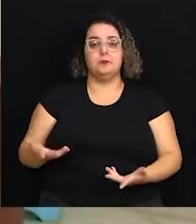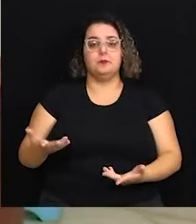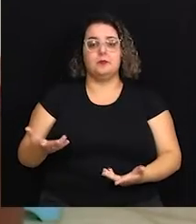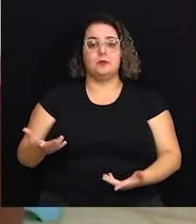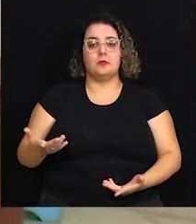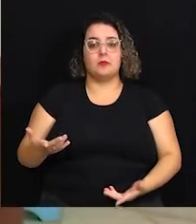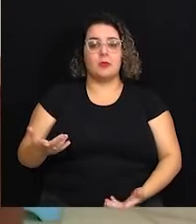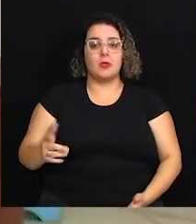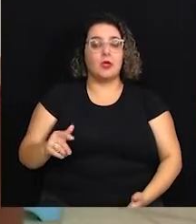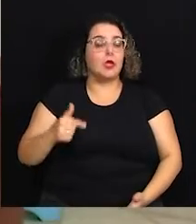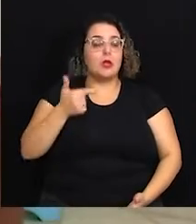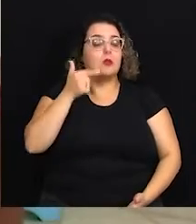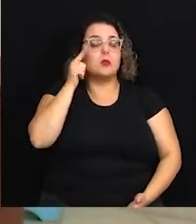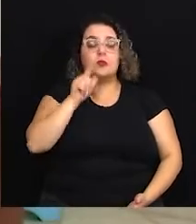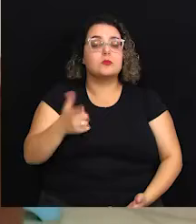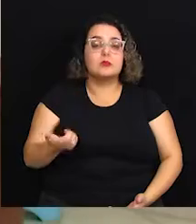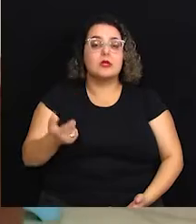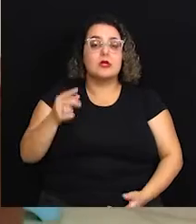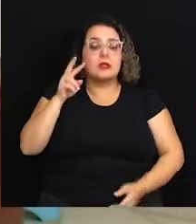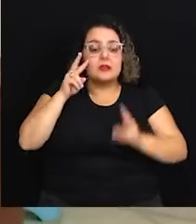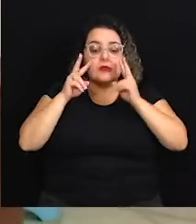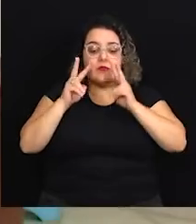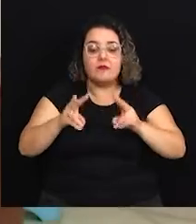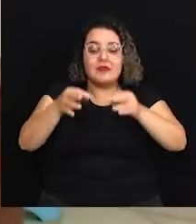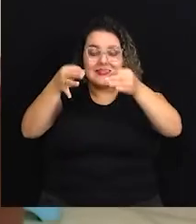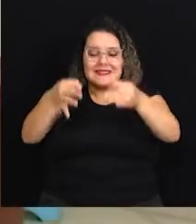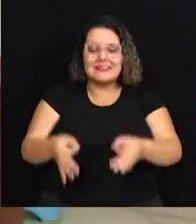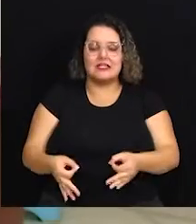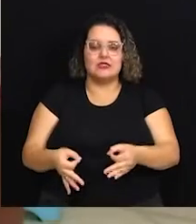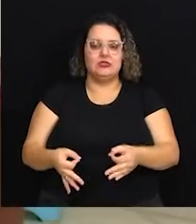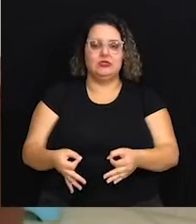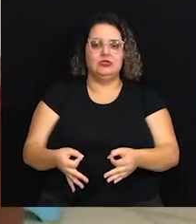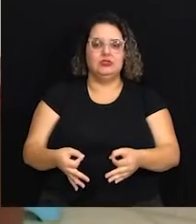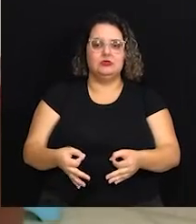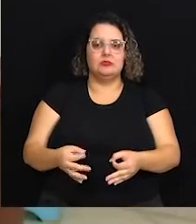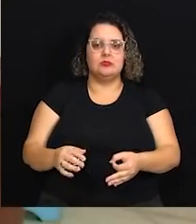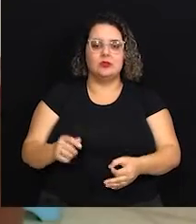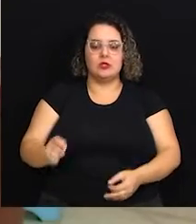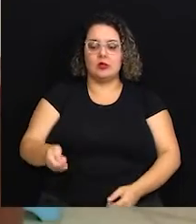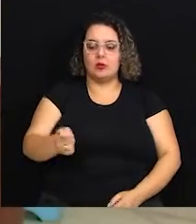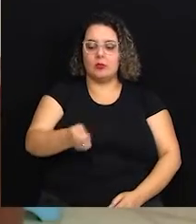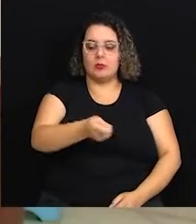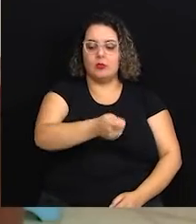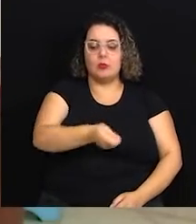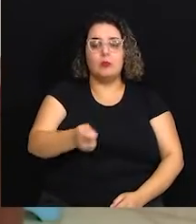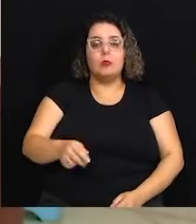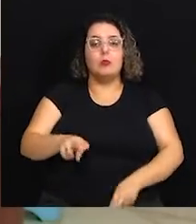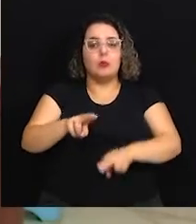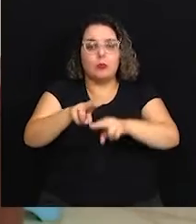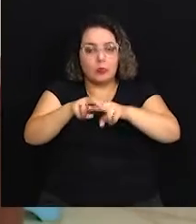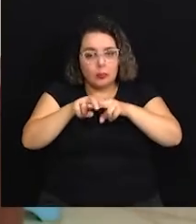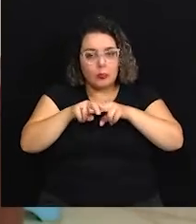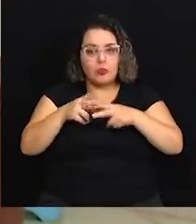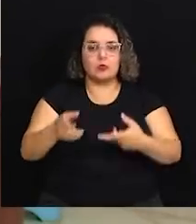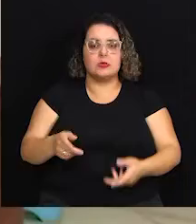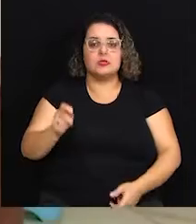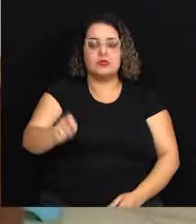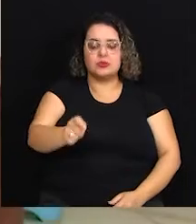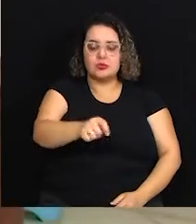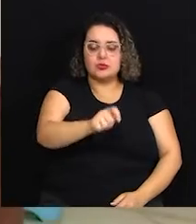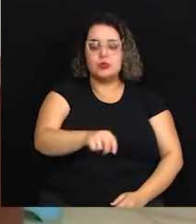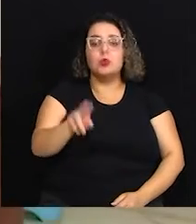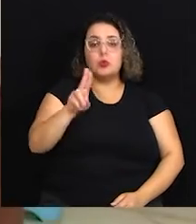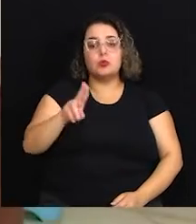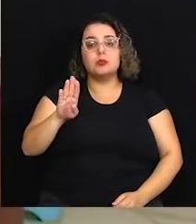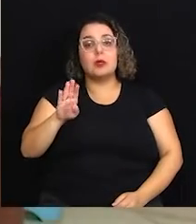locomover sem uma proteção, que é a bengala, né? Sem uma direção. Né? Então, assim, essa